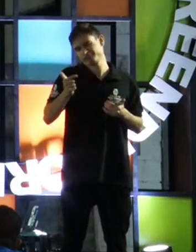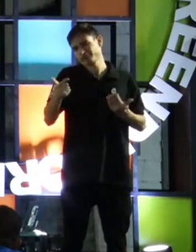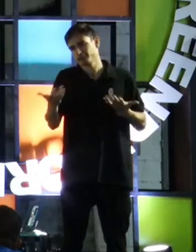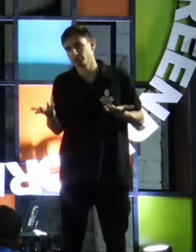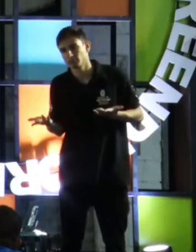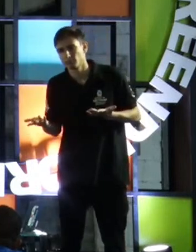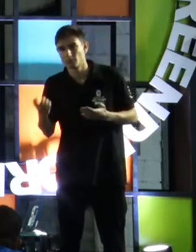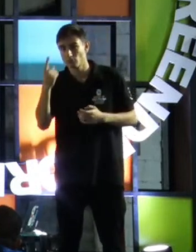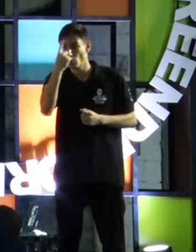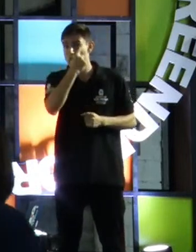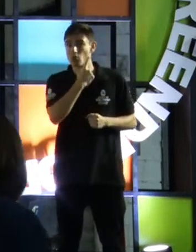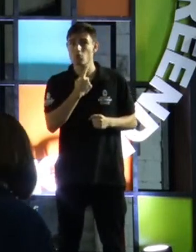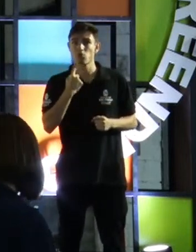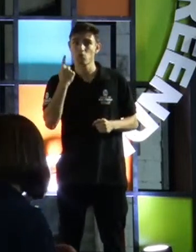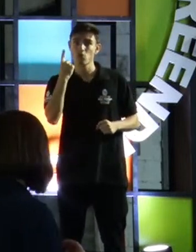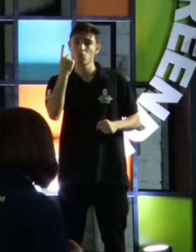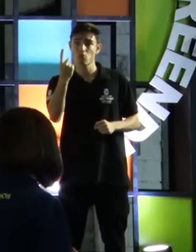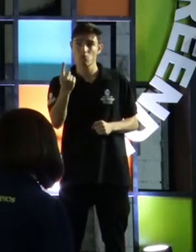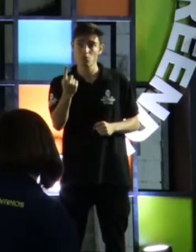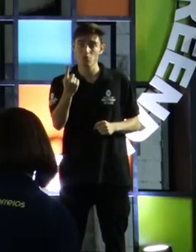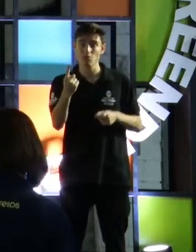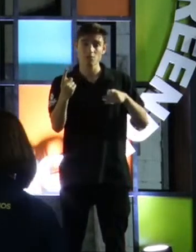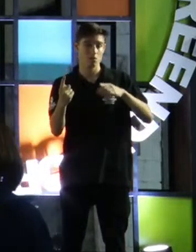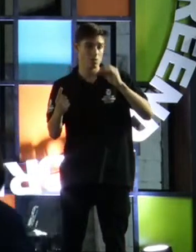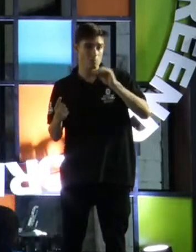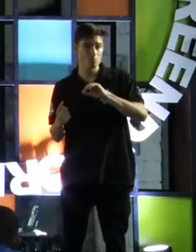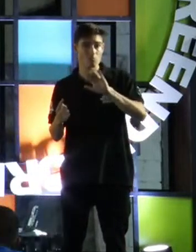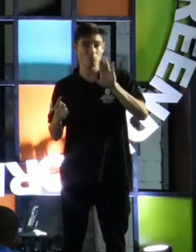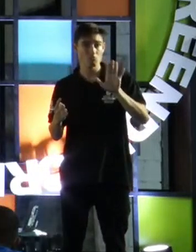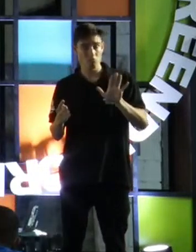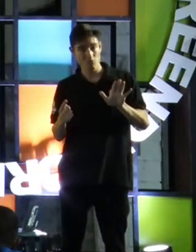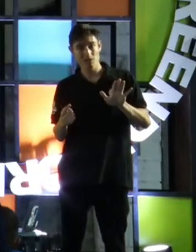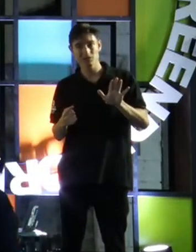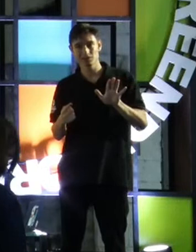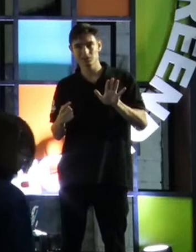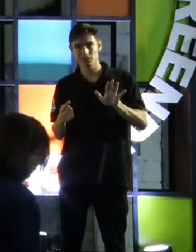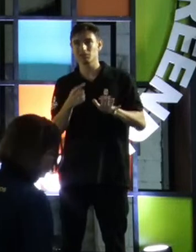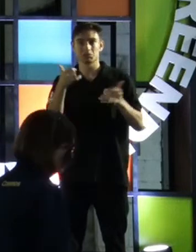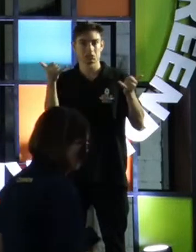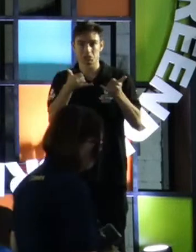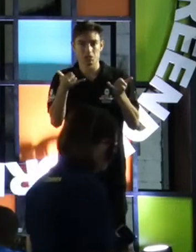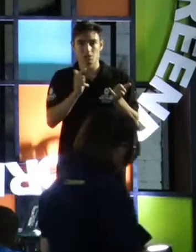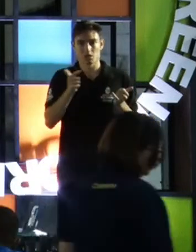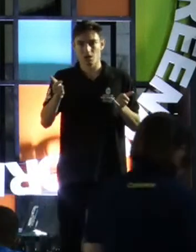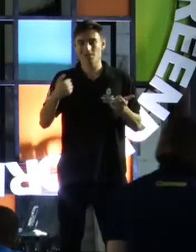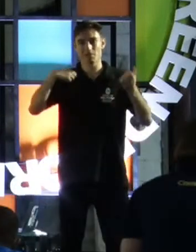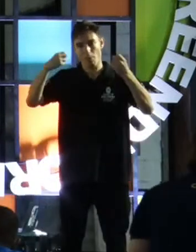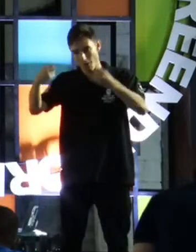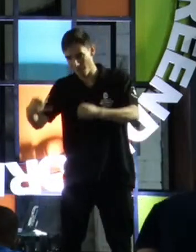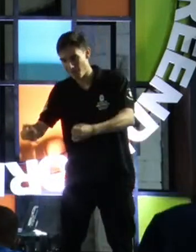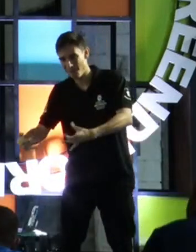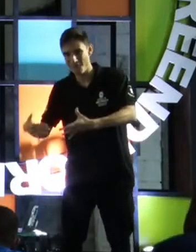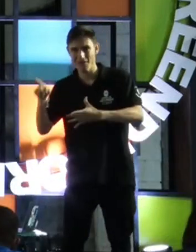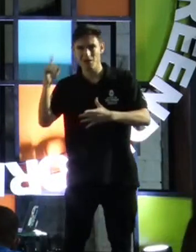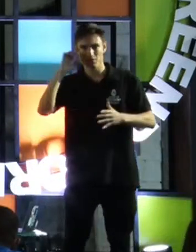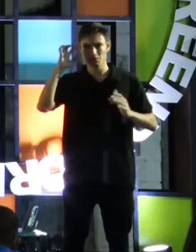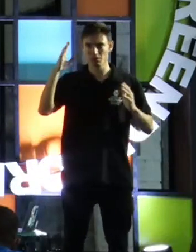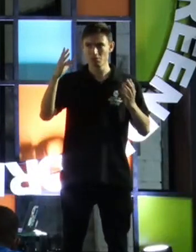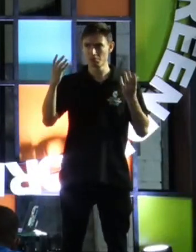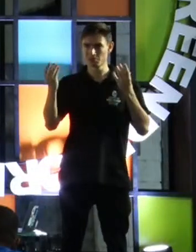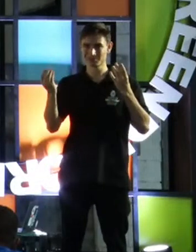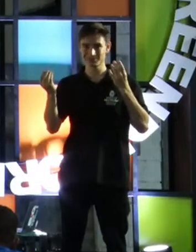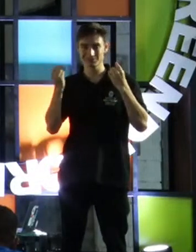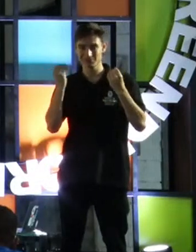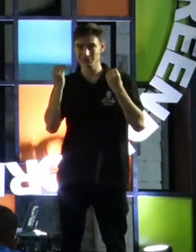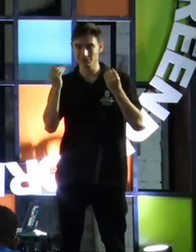hora para ele entender que em algum momento da vida não existiria internet. Na cabeça dele era uma coisa feito